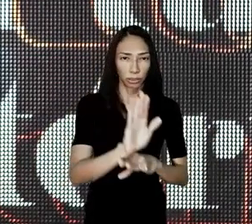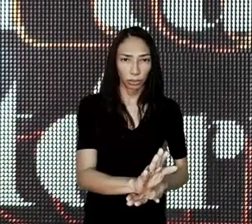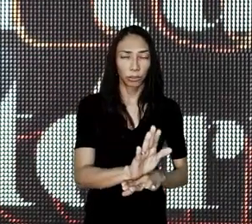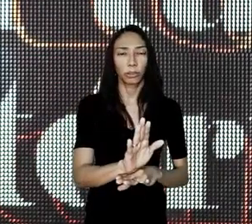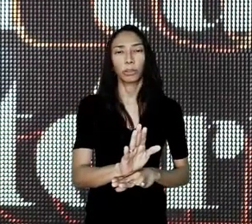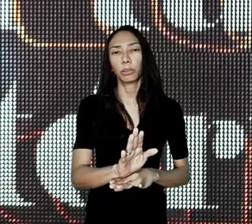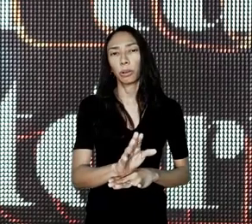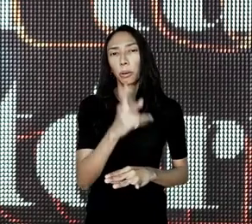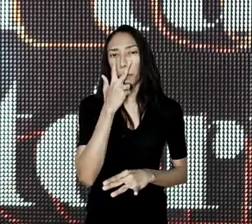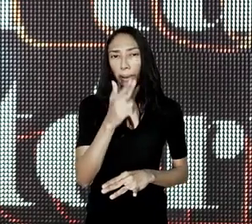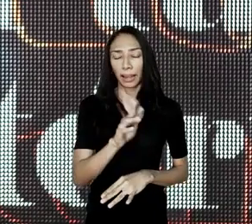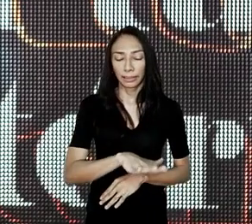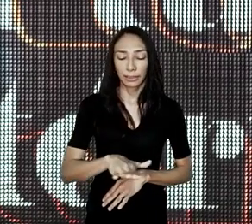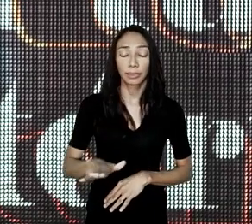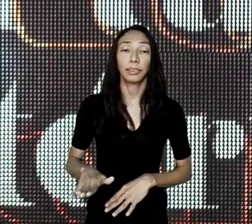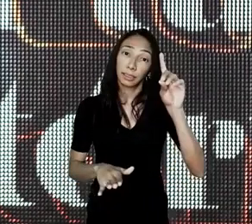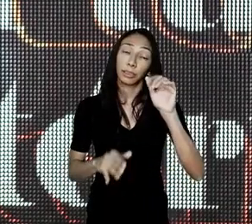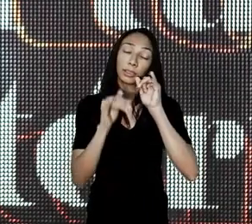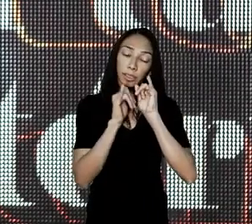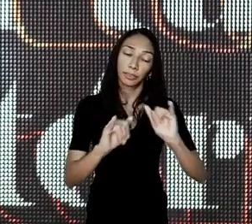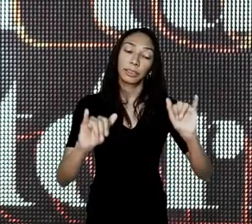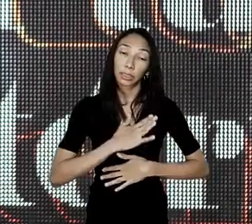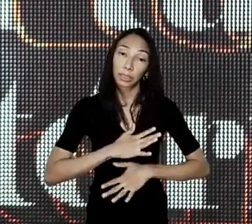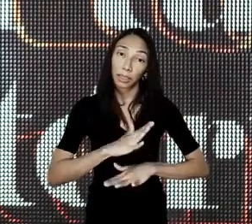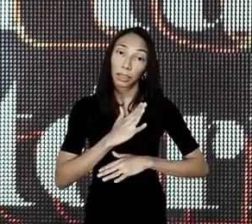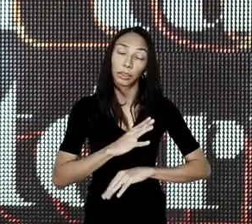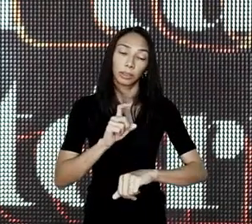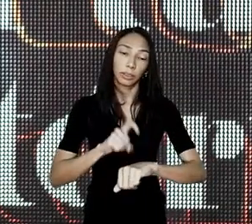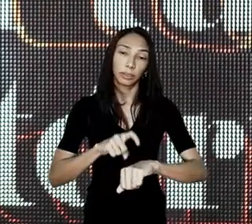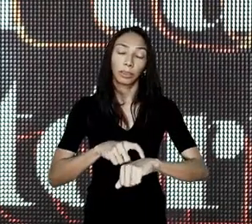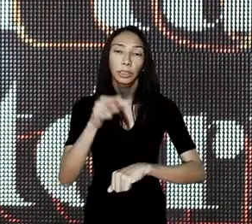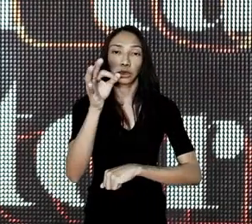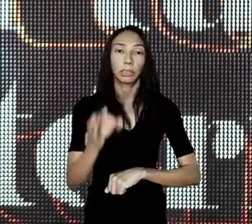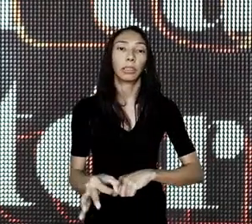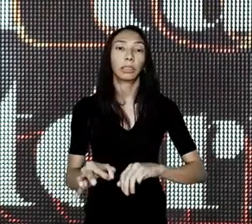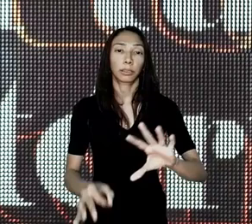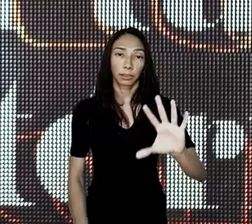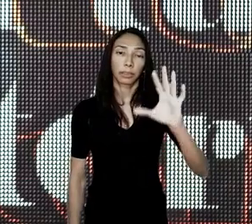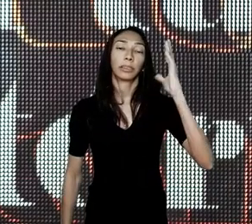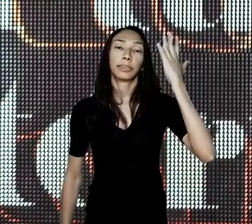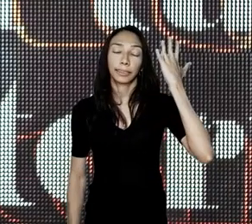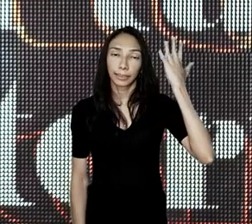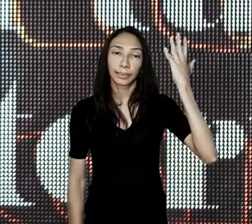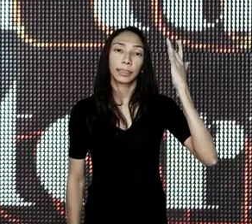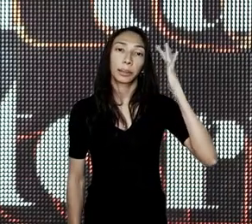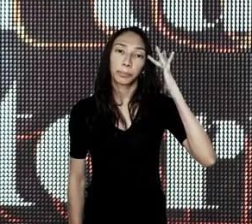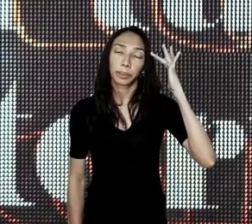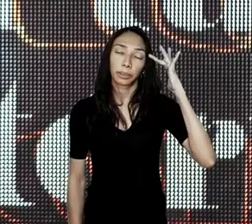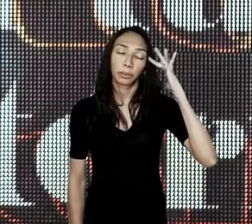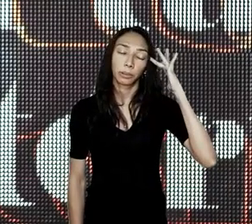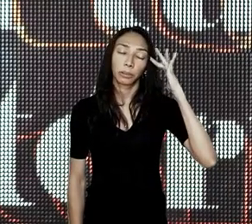apenas uma criança. E Deus está dizendo: calma, vai a hora onde vai haver